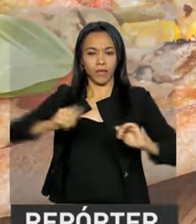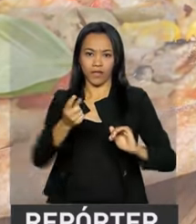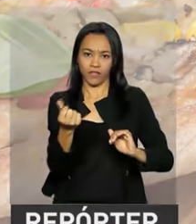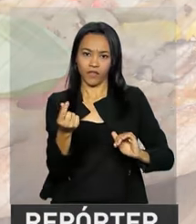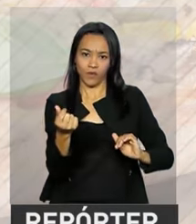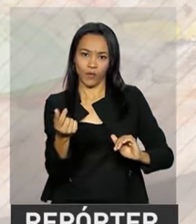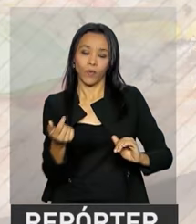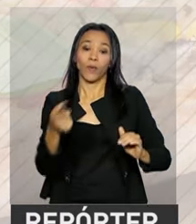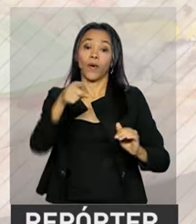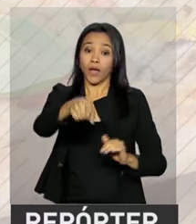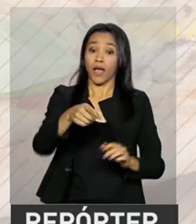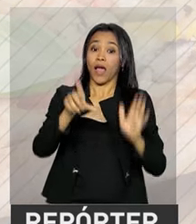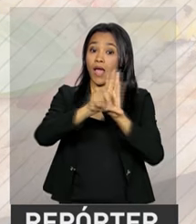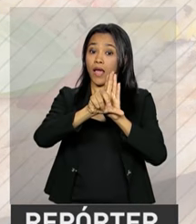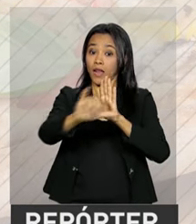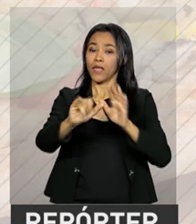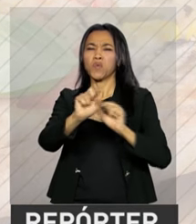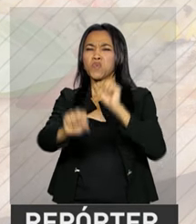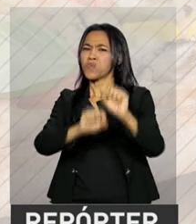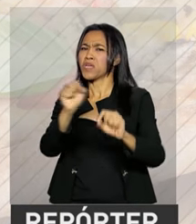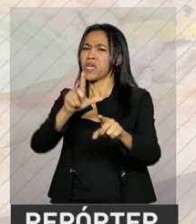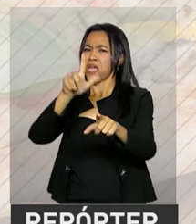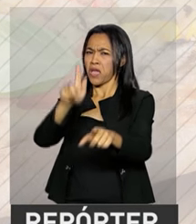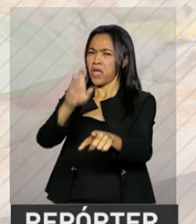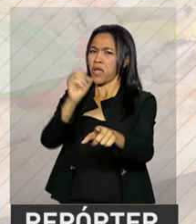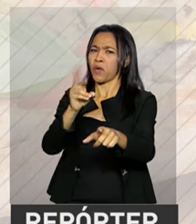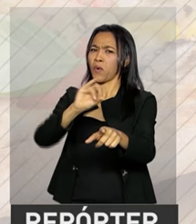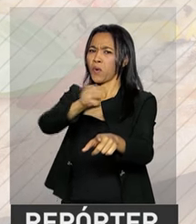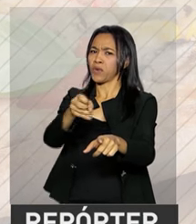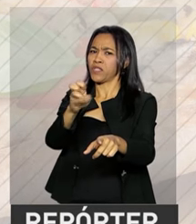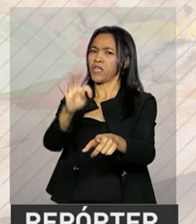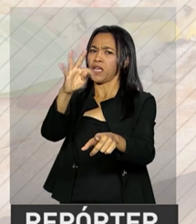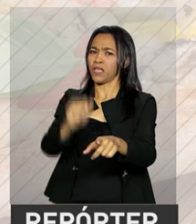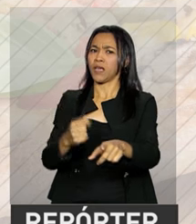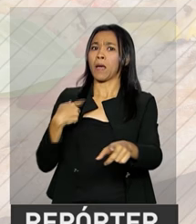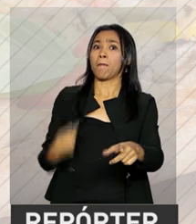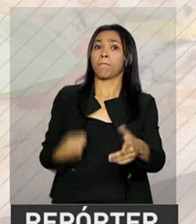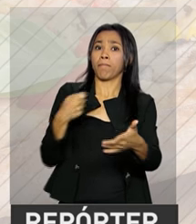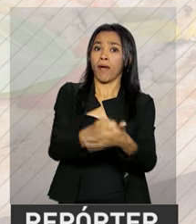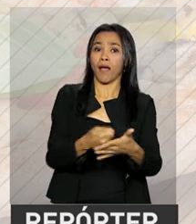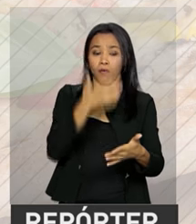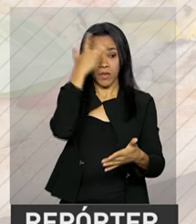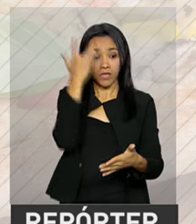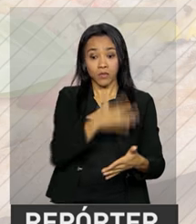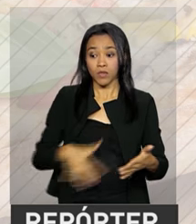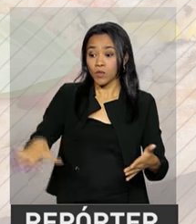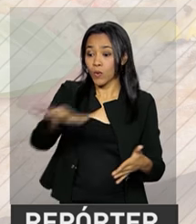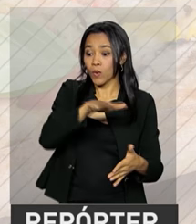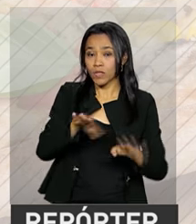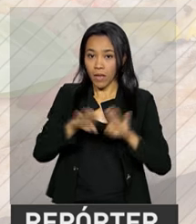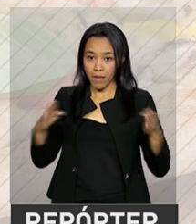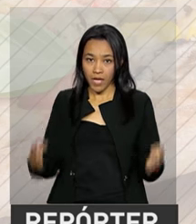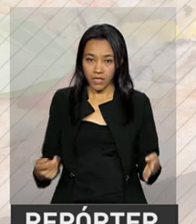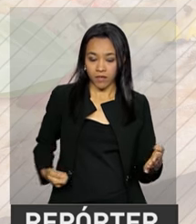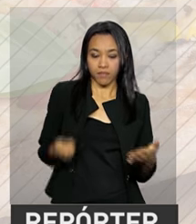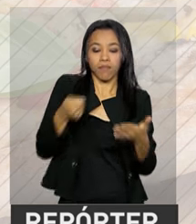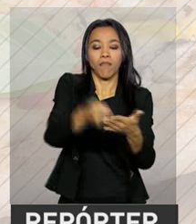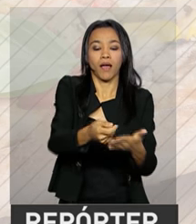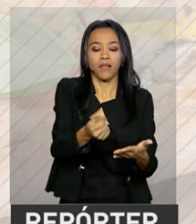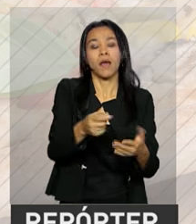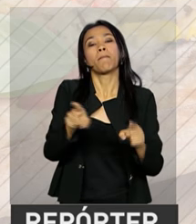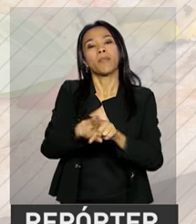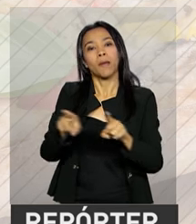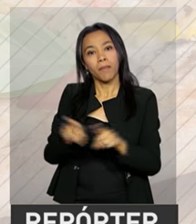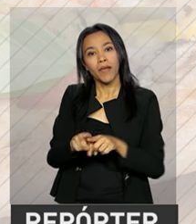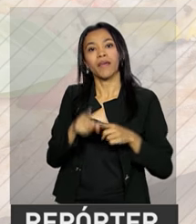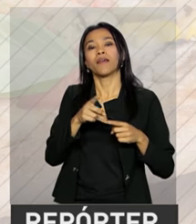lei, passa a ser considerado gorjeta não só o que é pago espontaneamente pelos clientes, mas também o que for cobrado